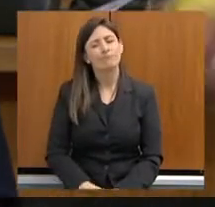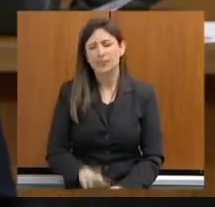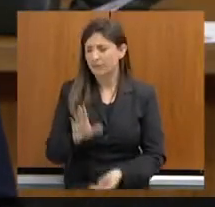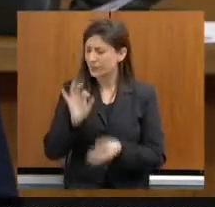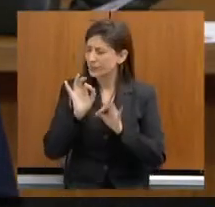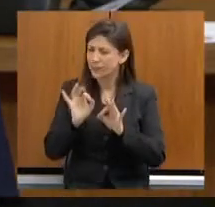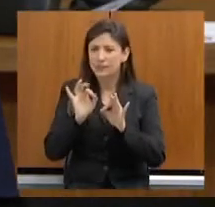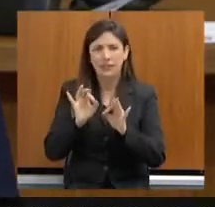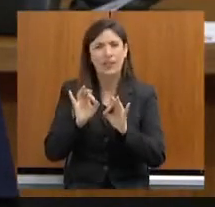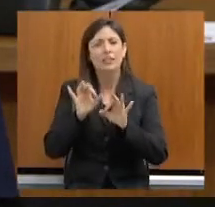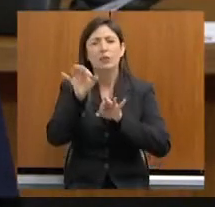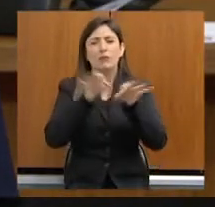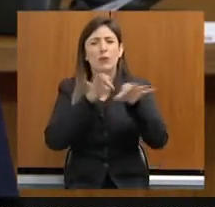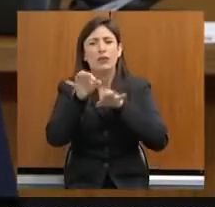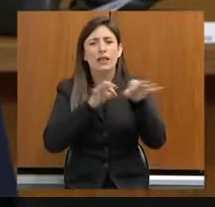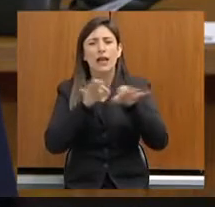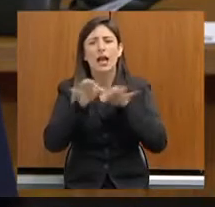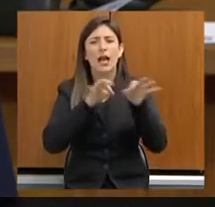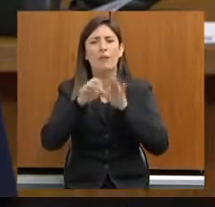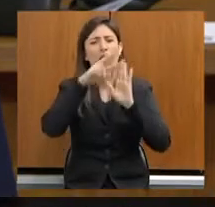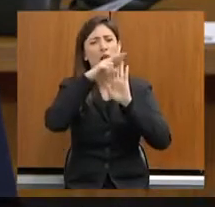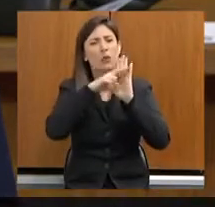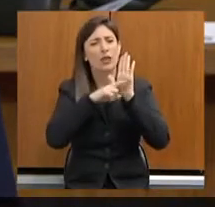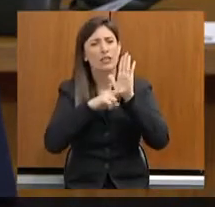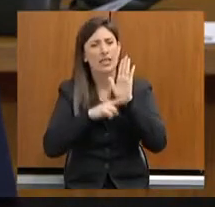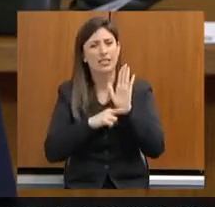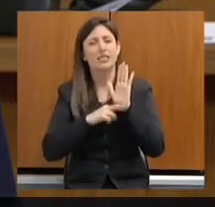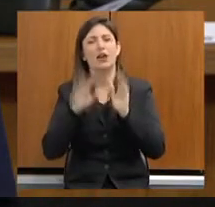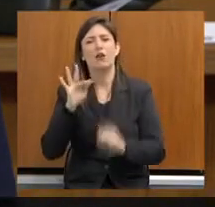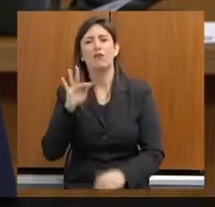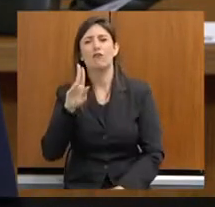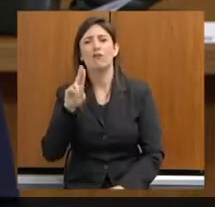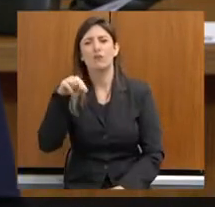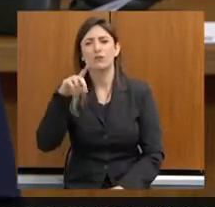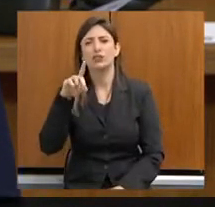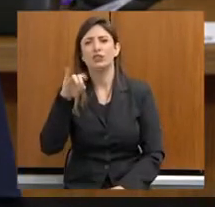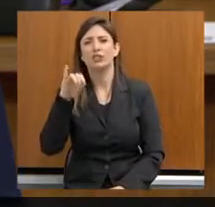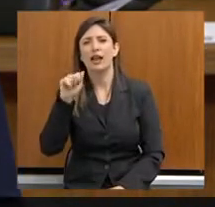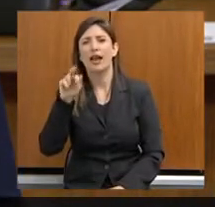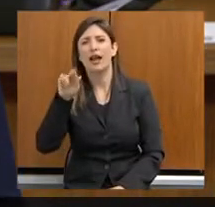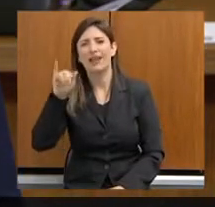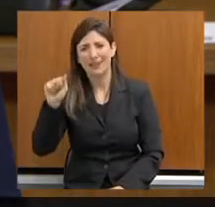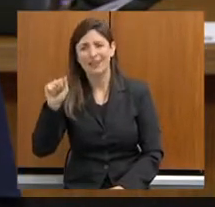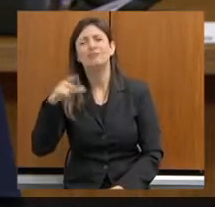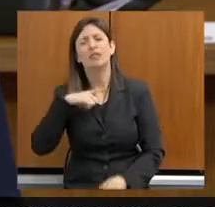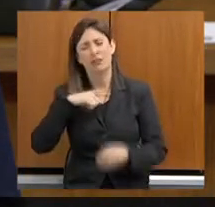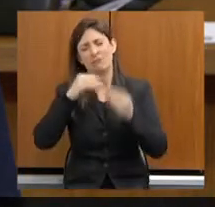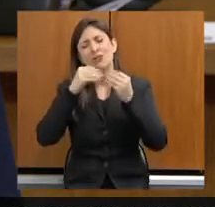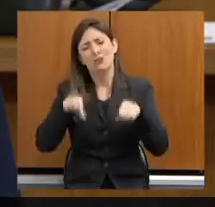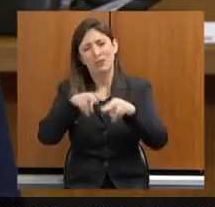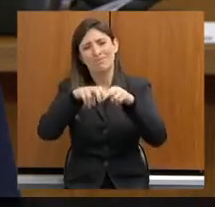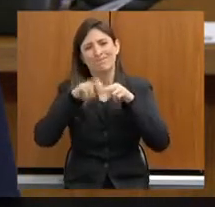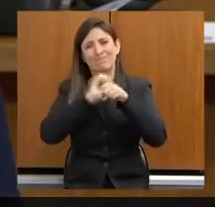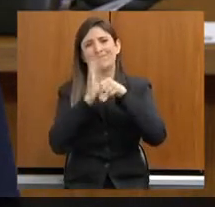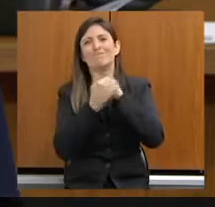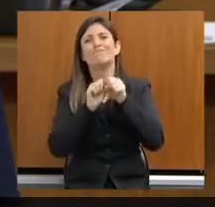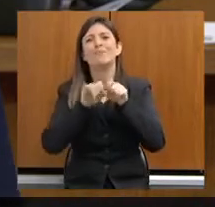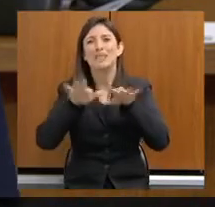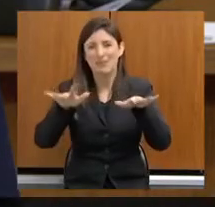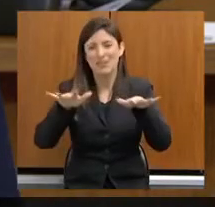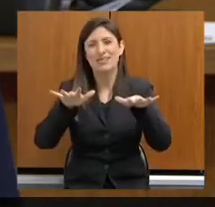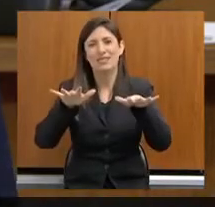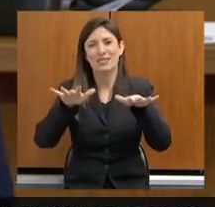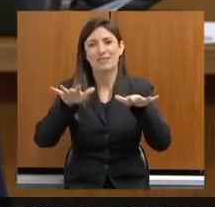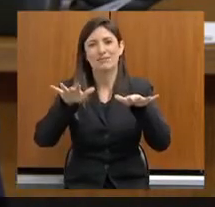programa de regularização fundiária ele foi afetado pela pandemia é o primeiro passo para o que